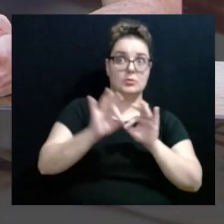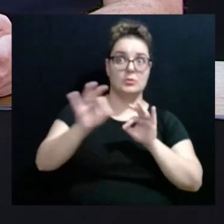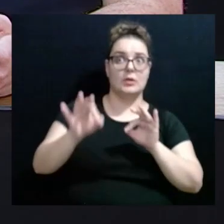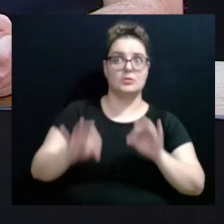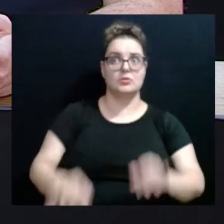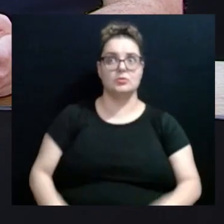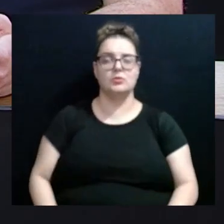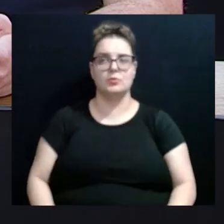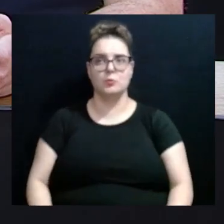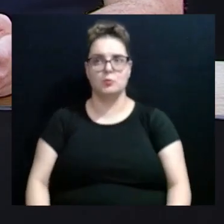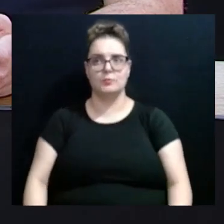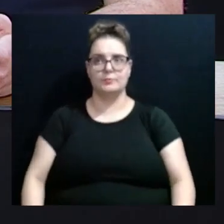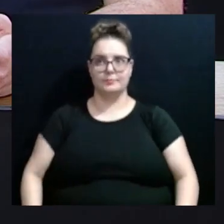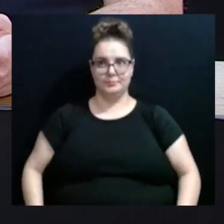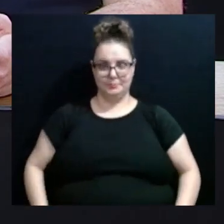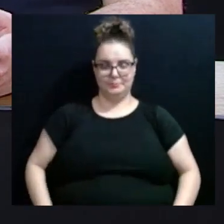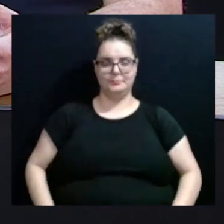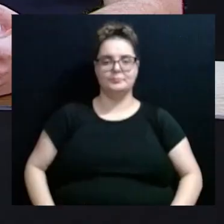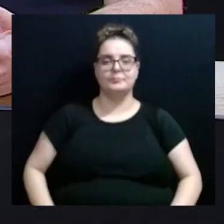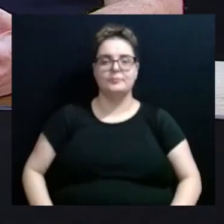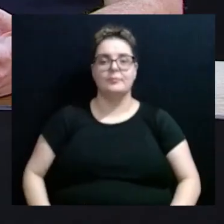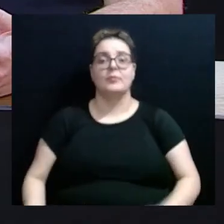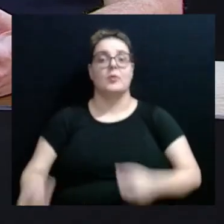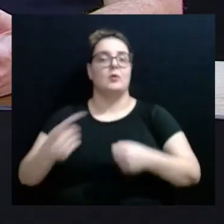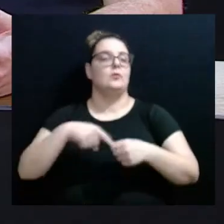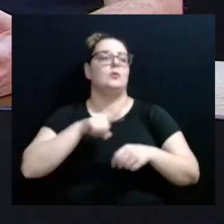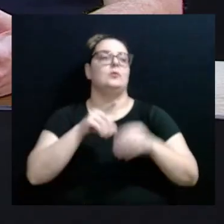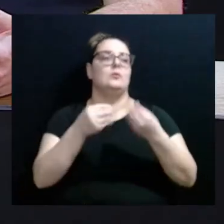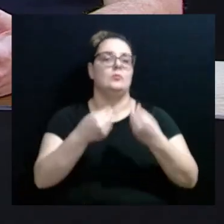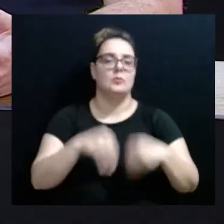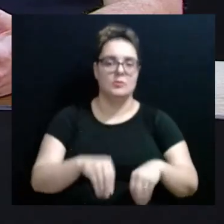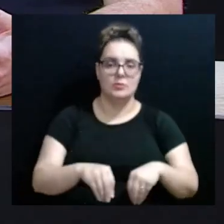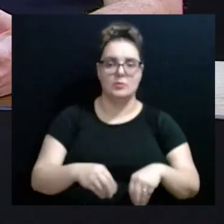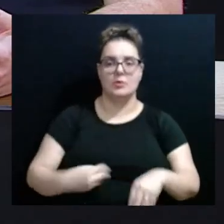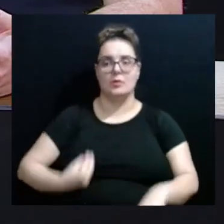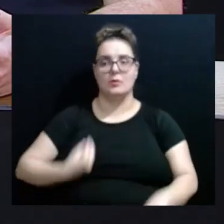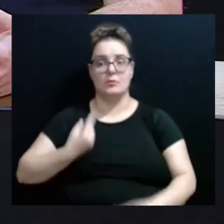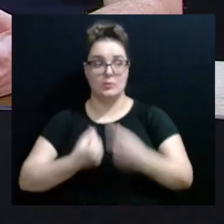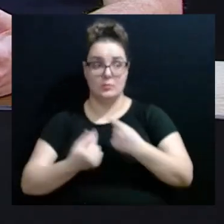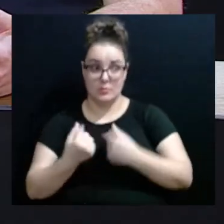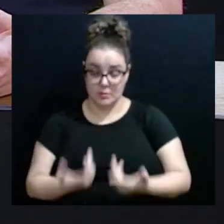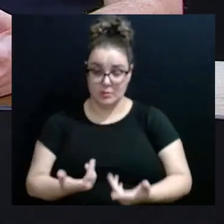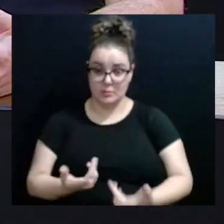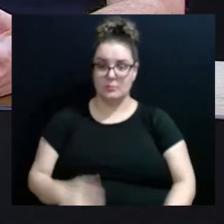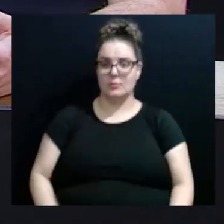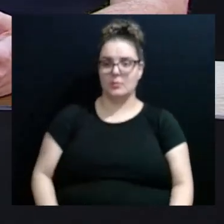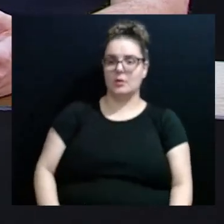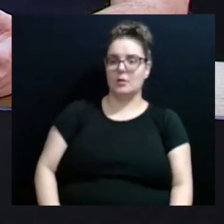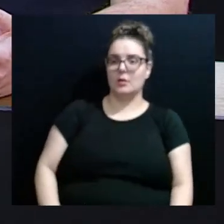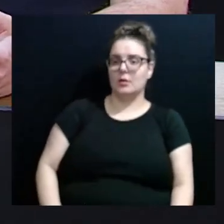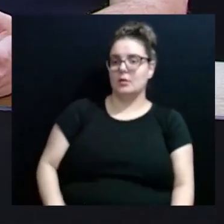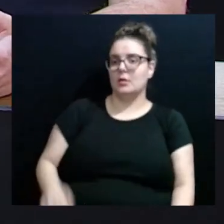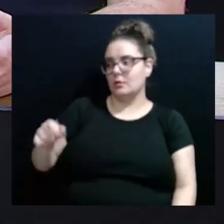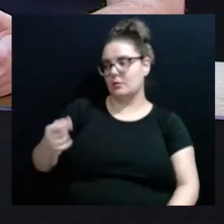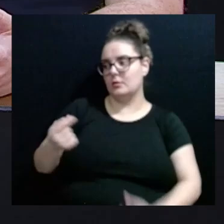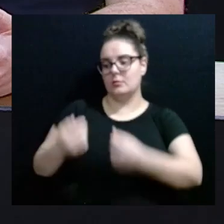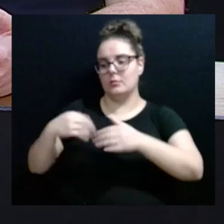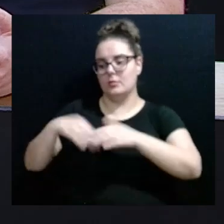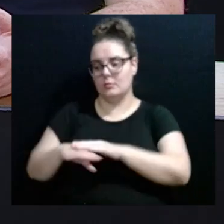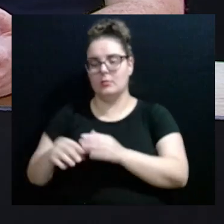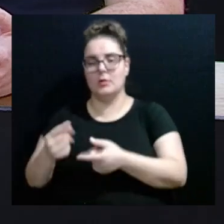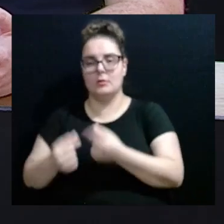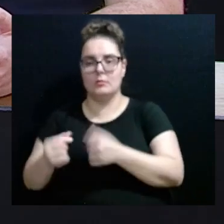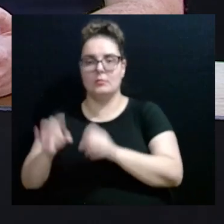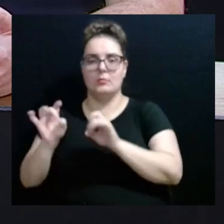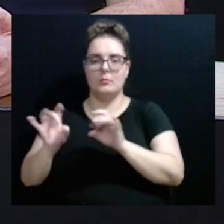familiares distantes, volte sem que isso prejudique a sua vida financeira. E a pessoa criar uma